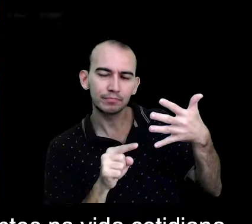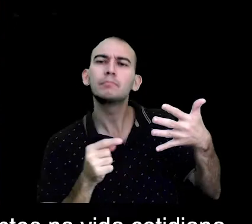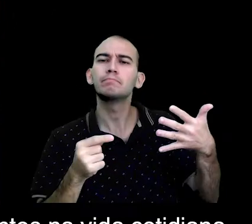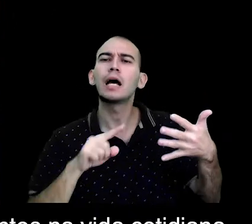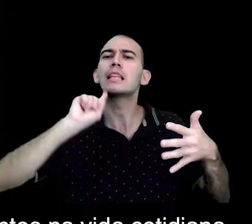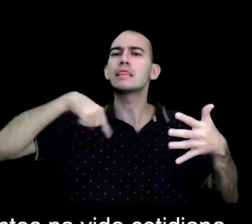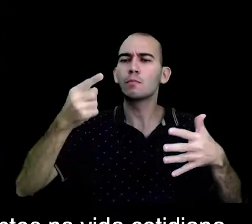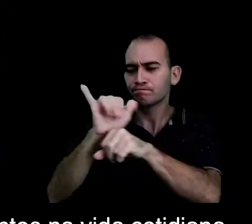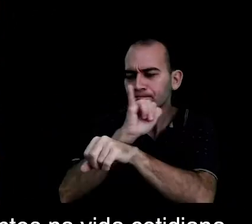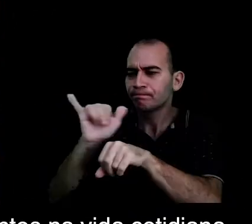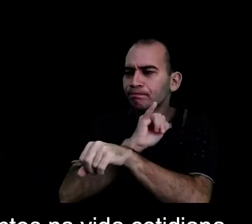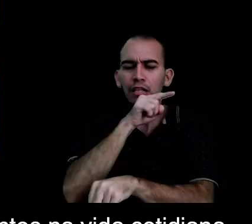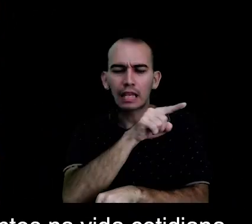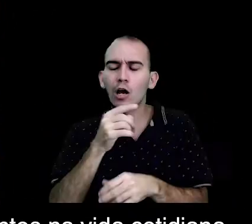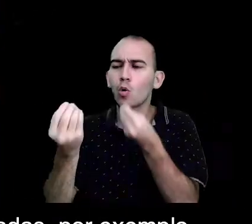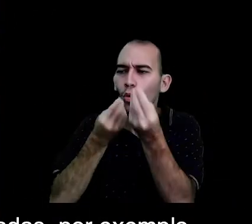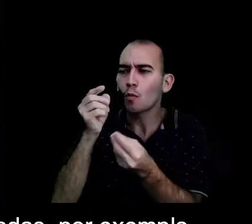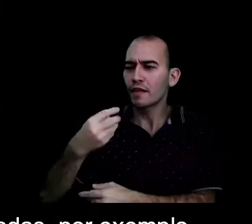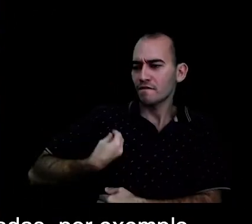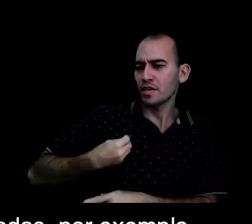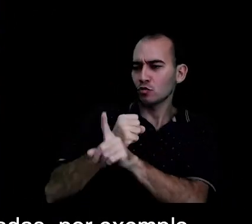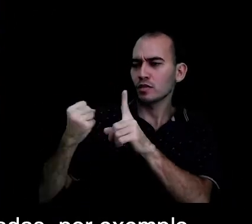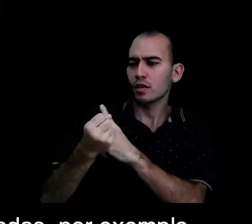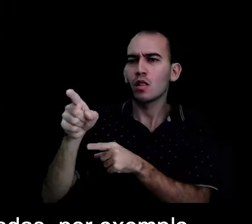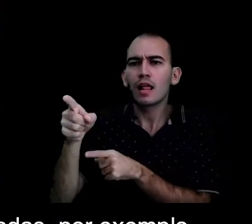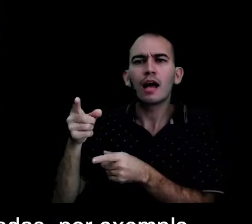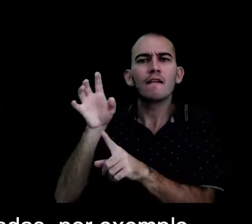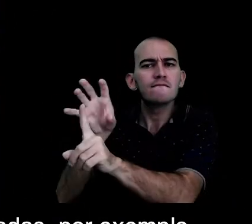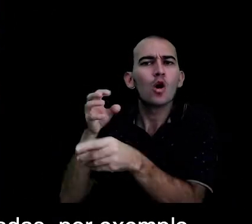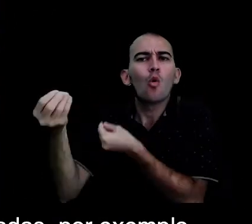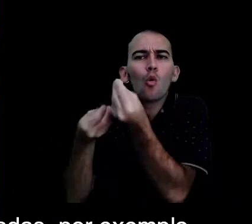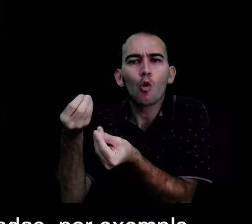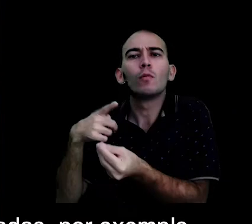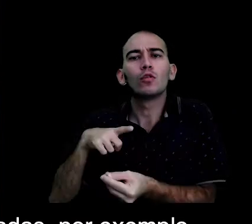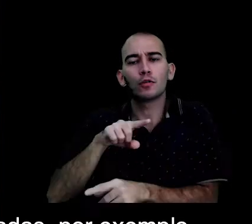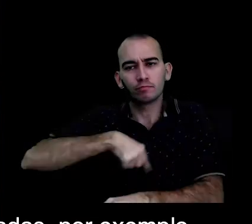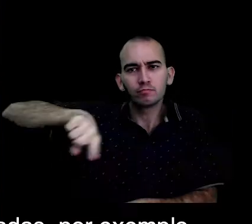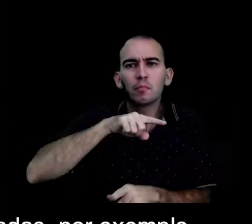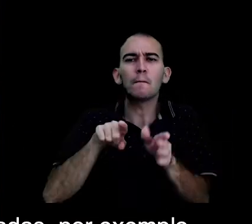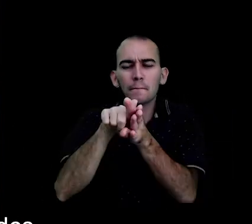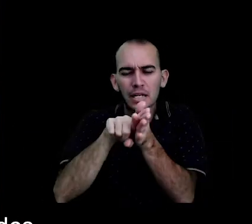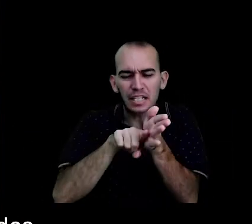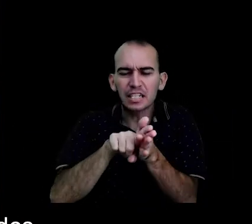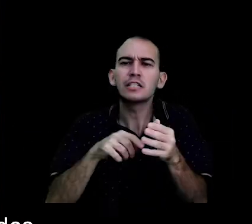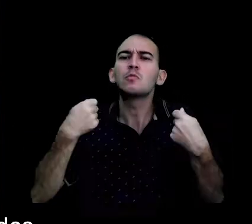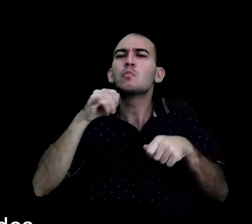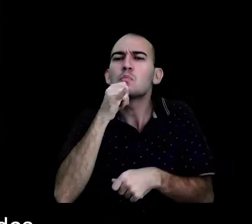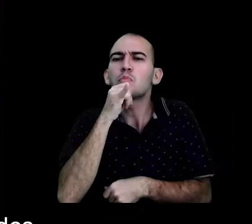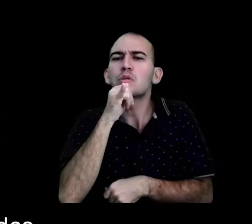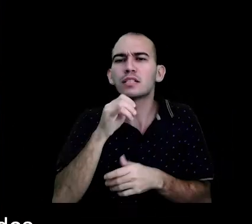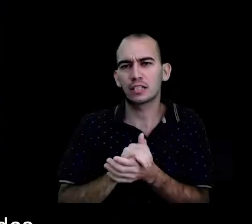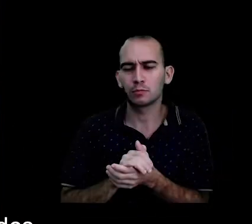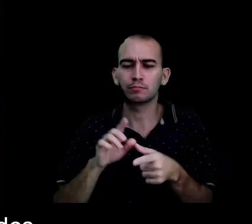de sentido presentes na vida cotidiana. Essa linha de pesquisa, portanto, abarca uma série de questões vinculadas, por exemplo, à